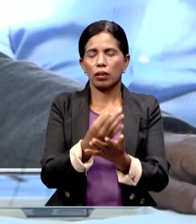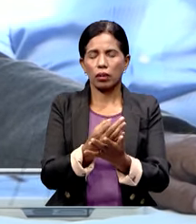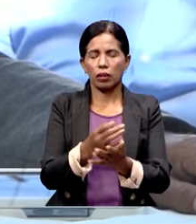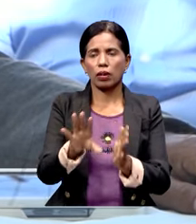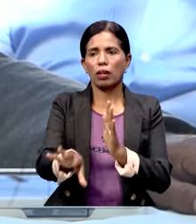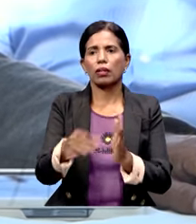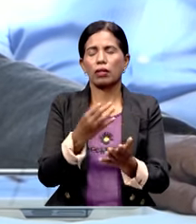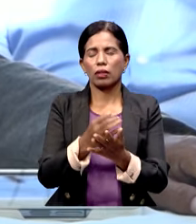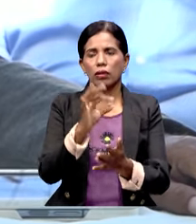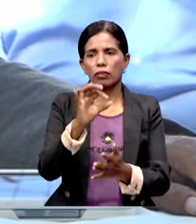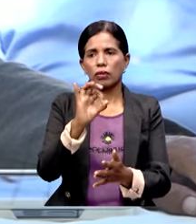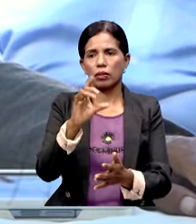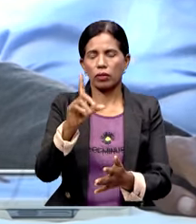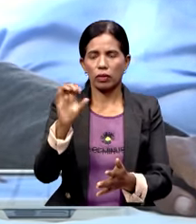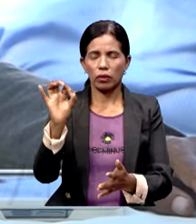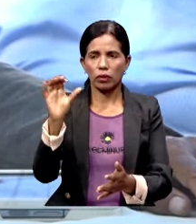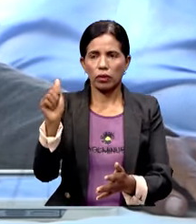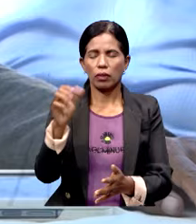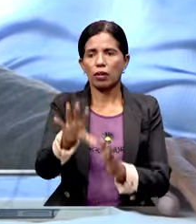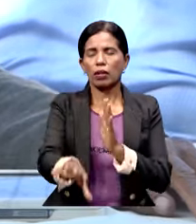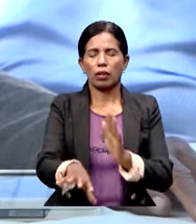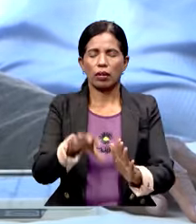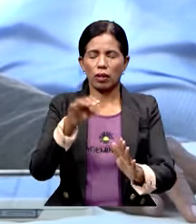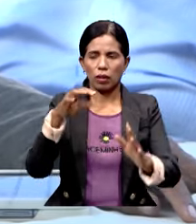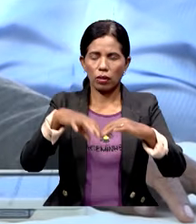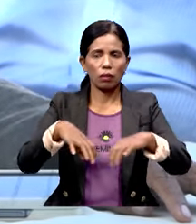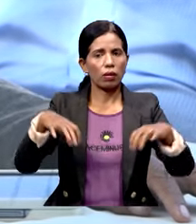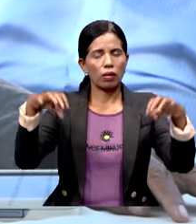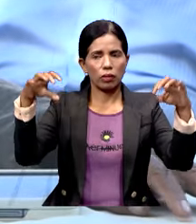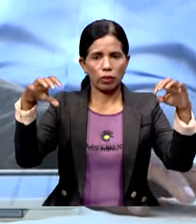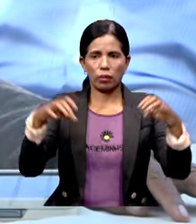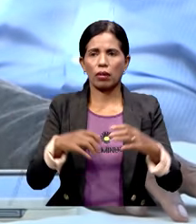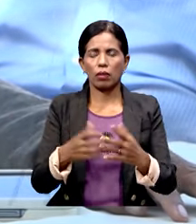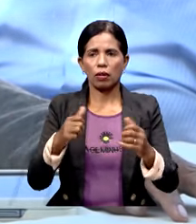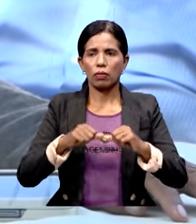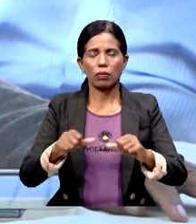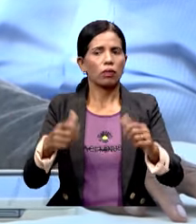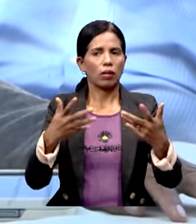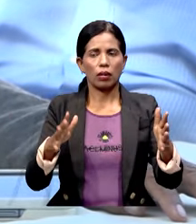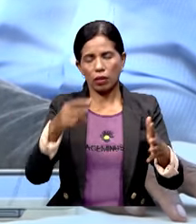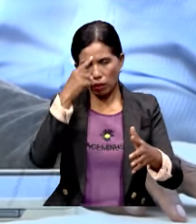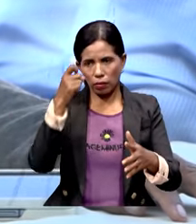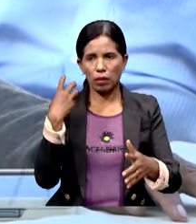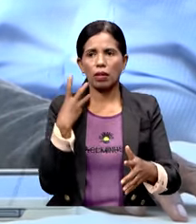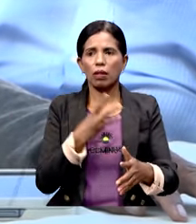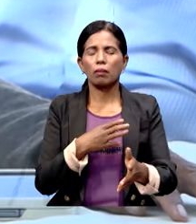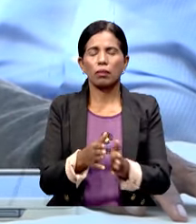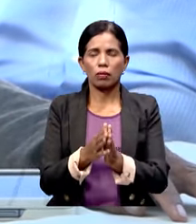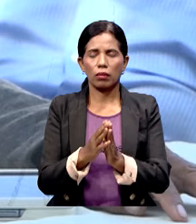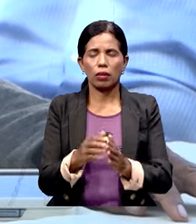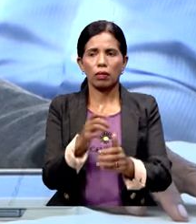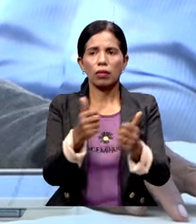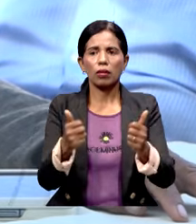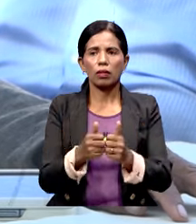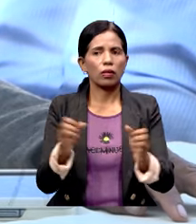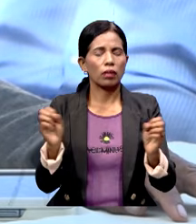subsidi usi FIFA mai ben ini lobby ma ketang eta be kampo nasane ya te agora continuação la ya tamane ma kami usi sanol resintolu